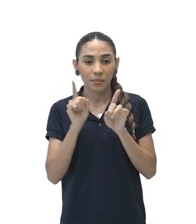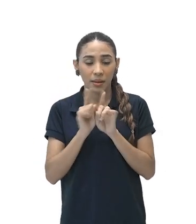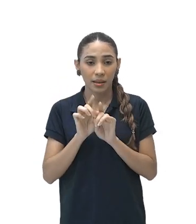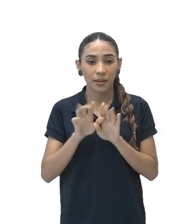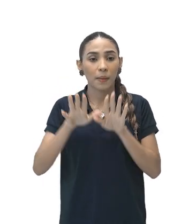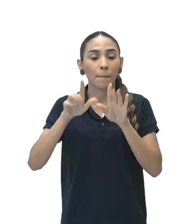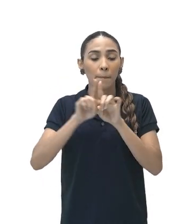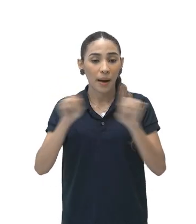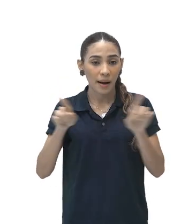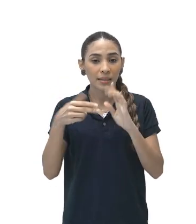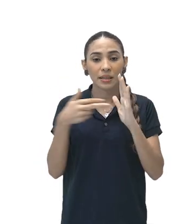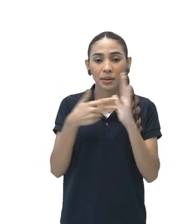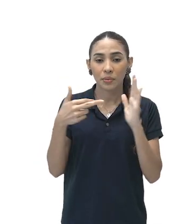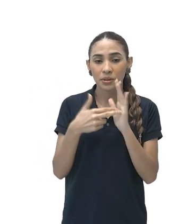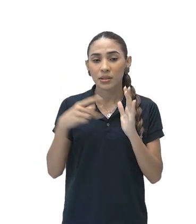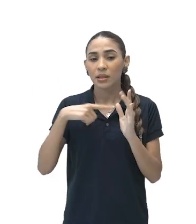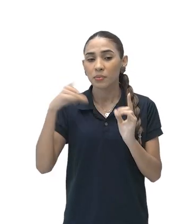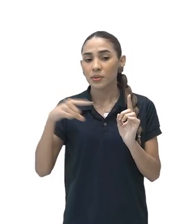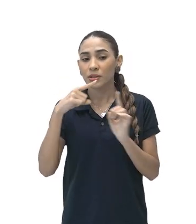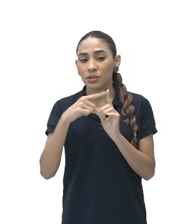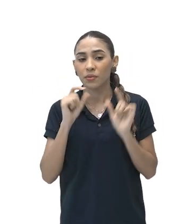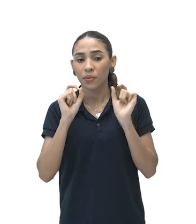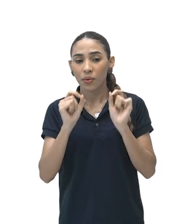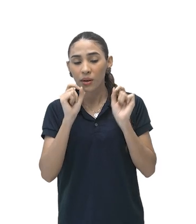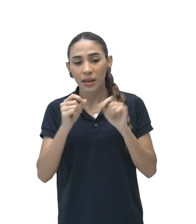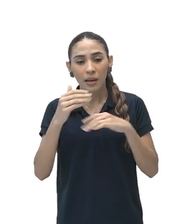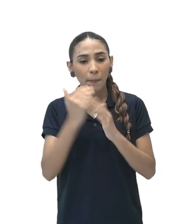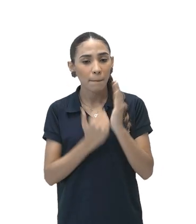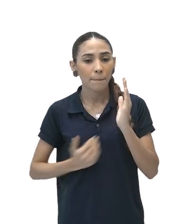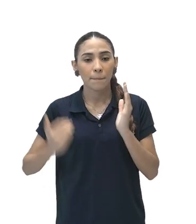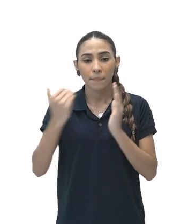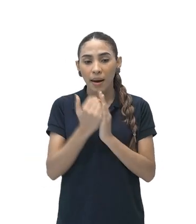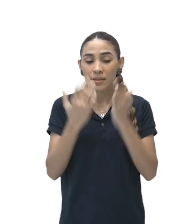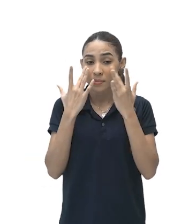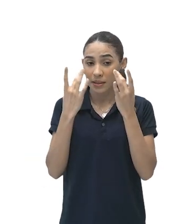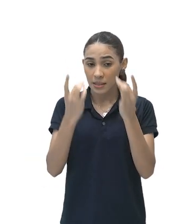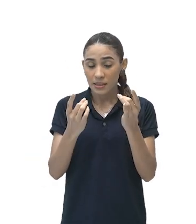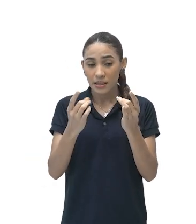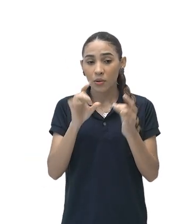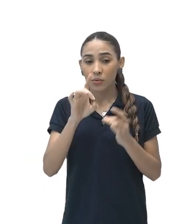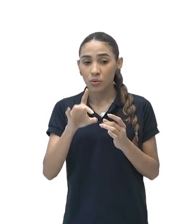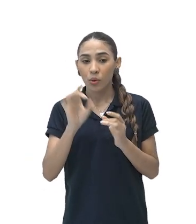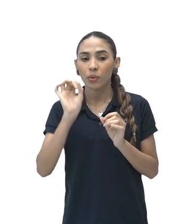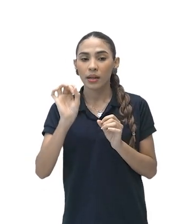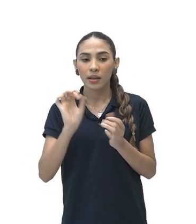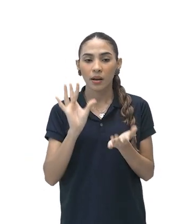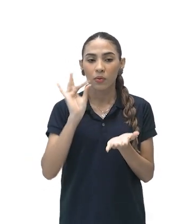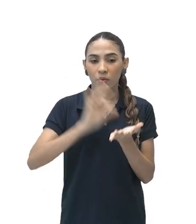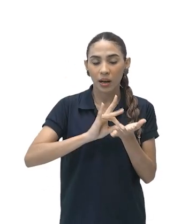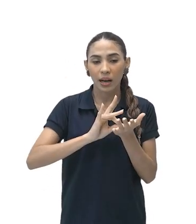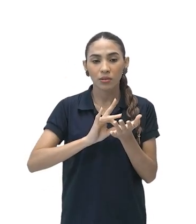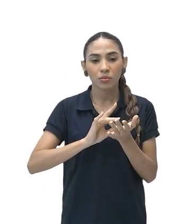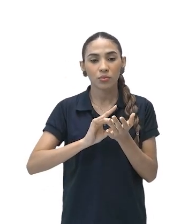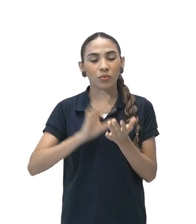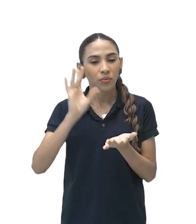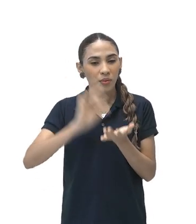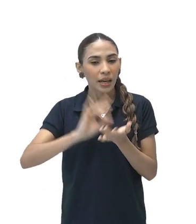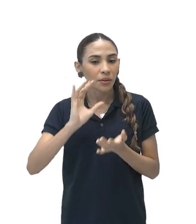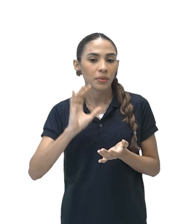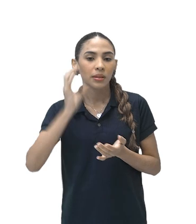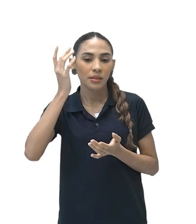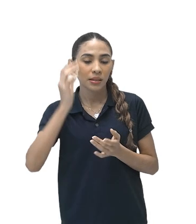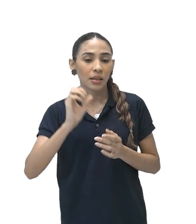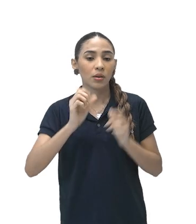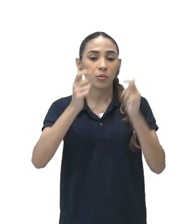Em notícias, busca-se o máximo possível de atenção apenas ao fato, ao que